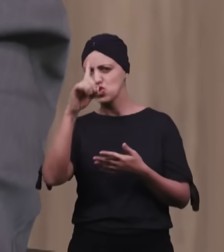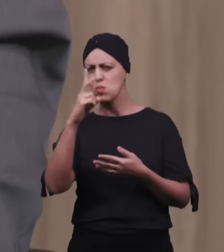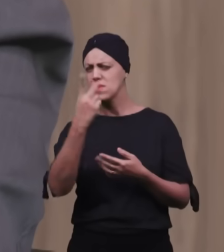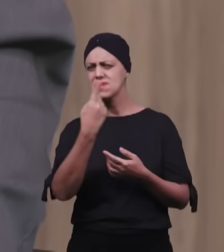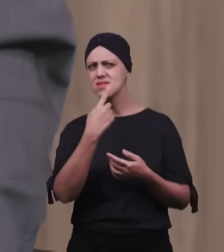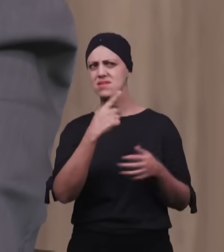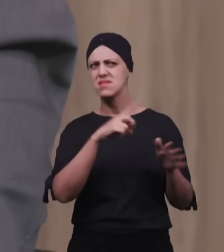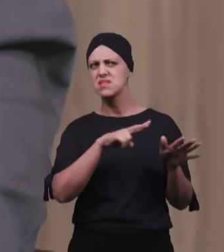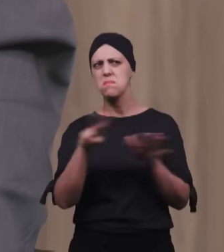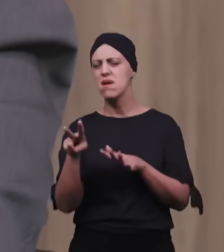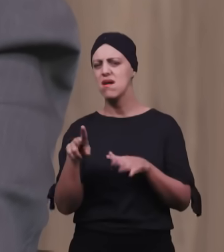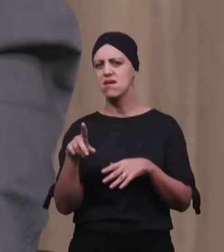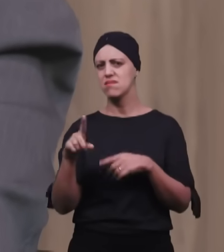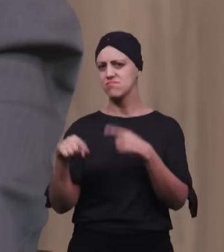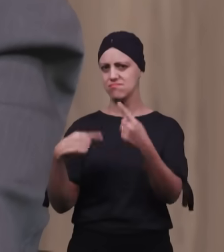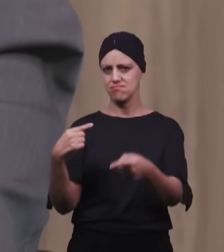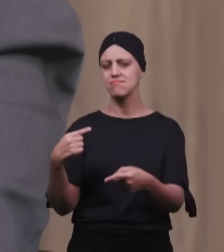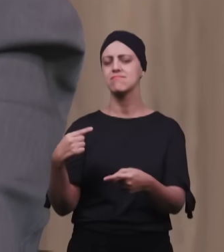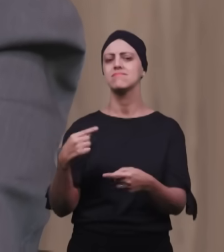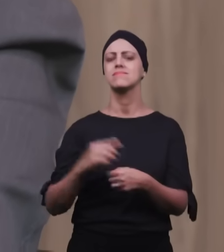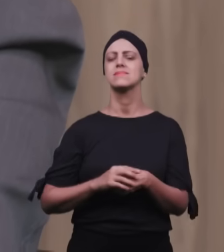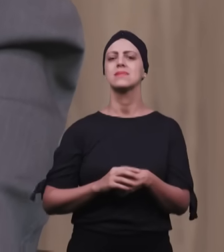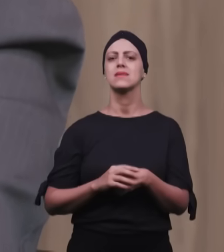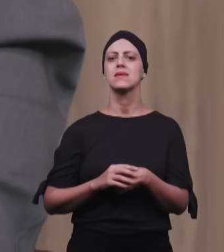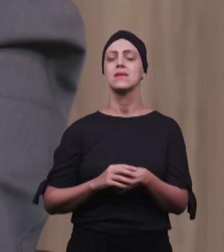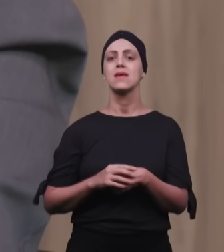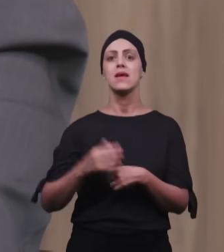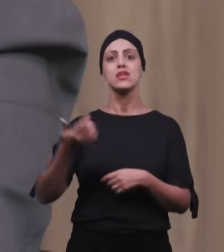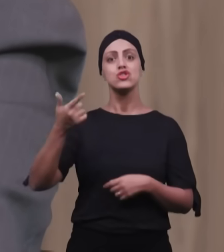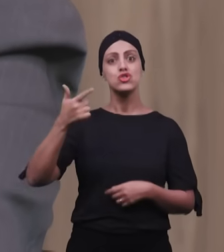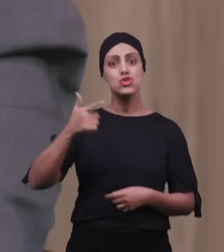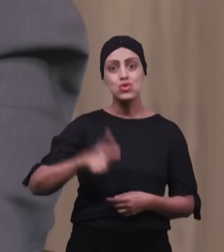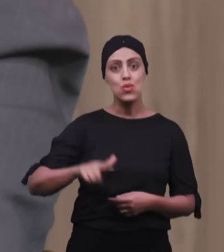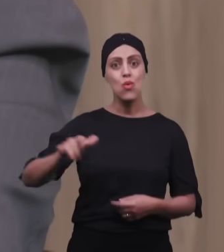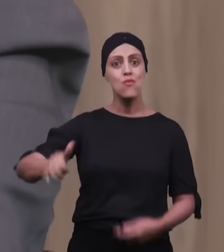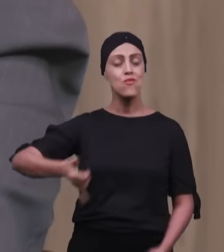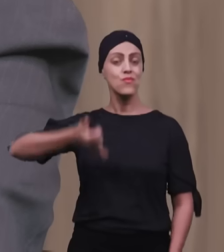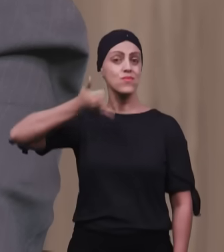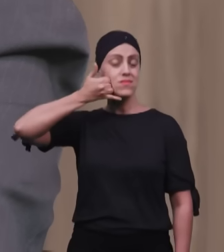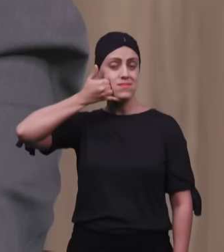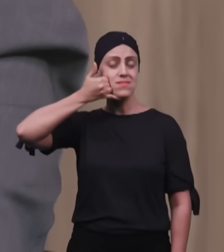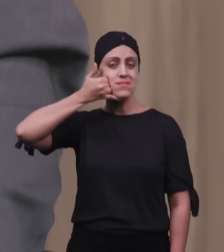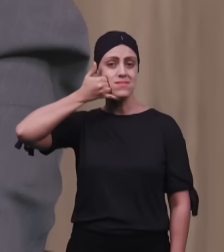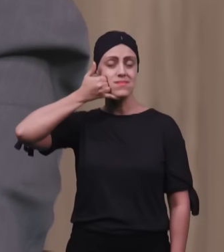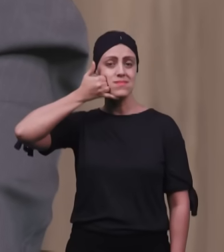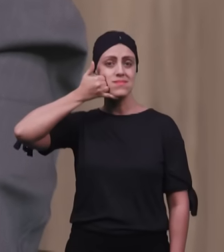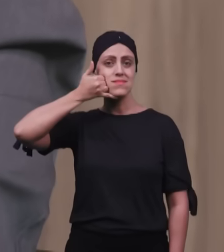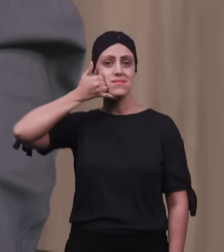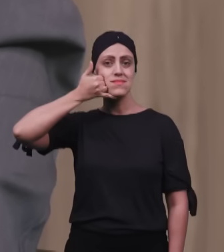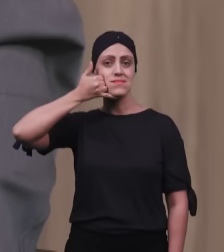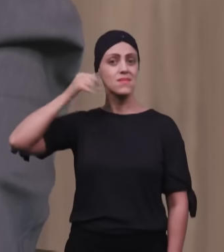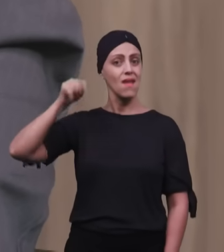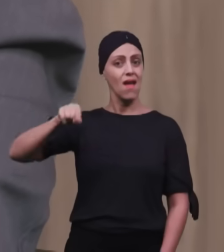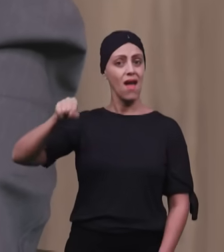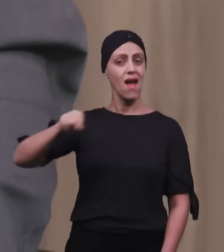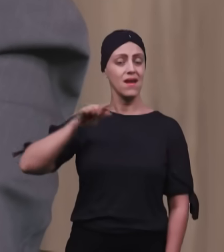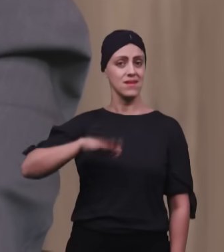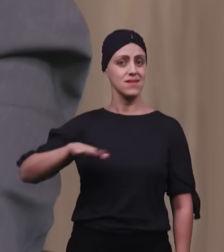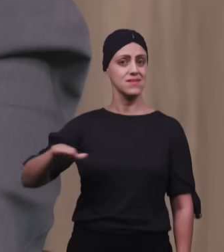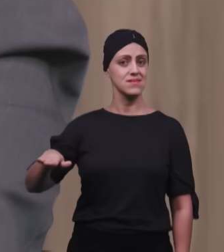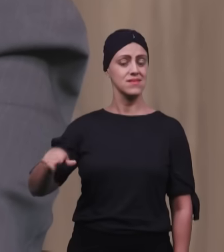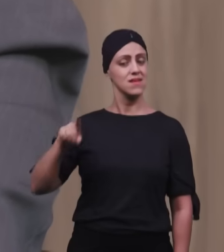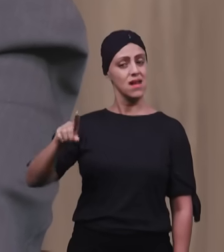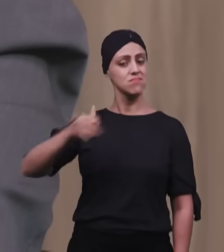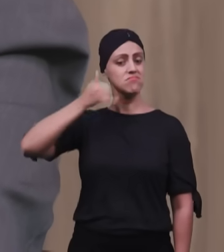alguma semana Alguma coisa recebemos novamente a ligação dessa